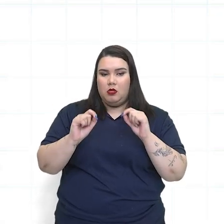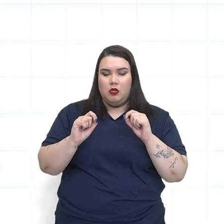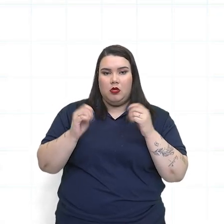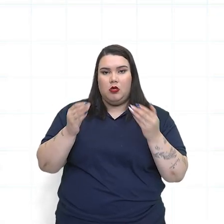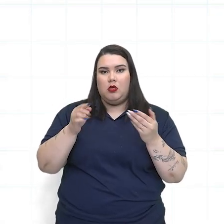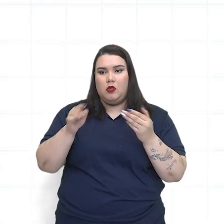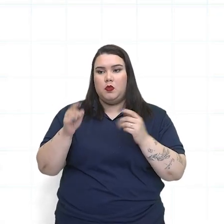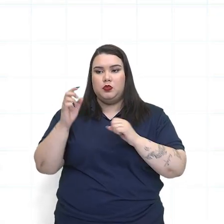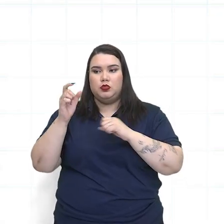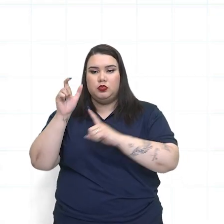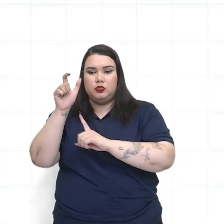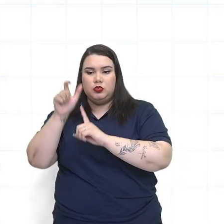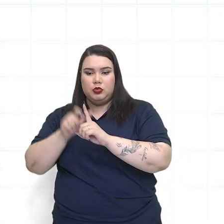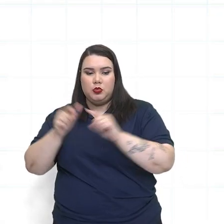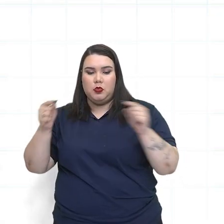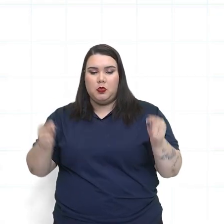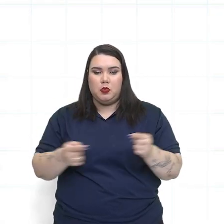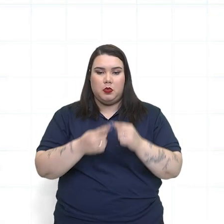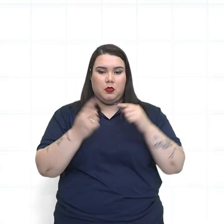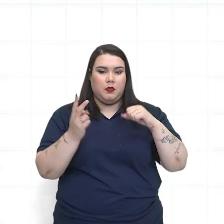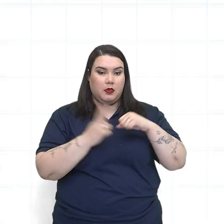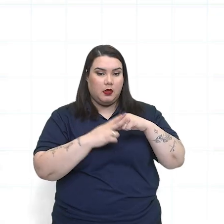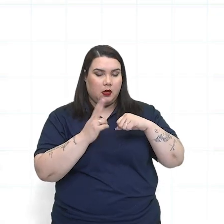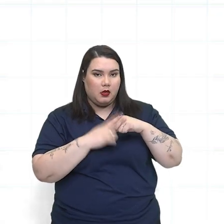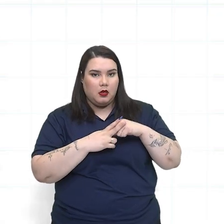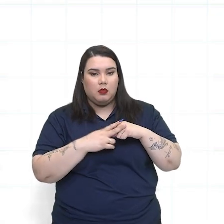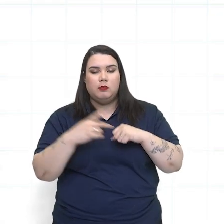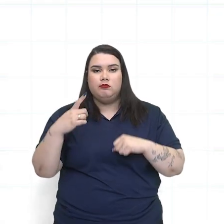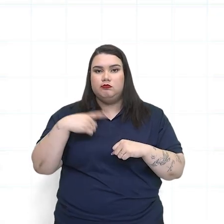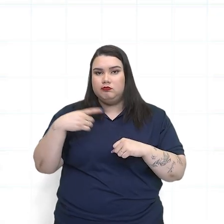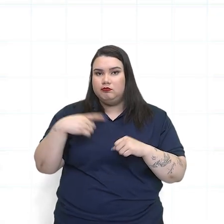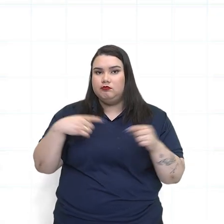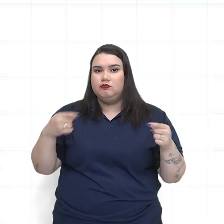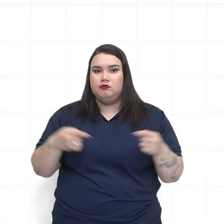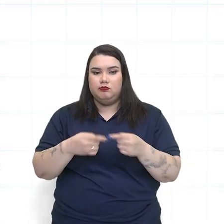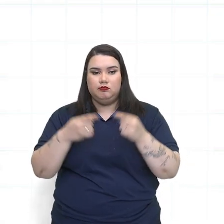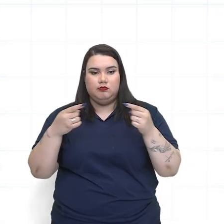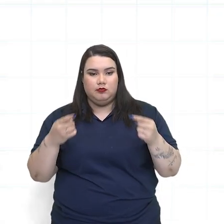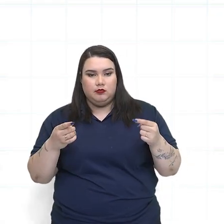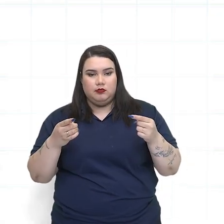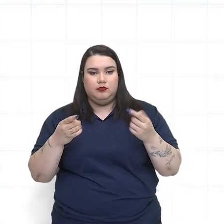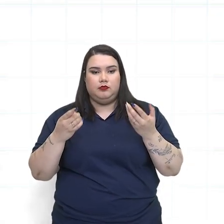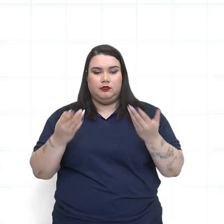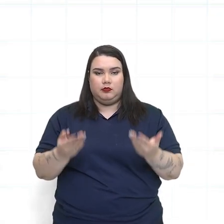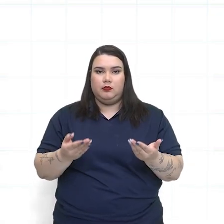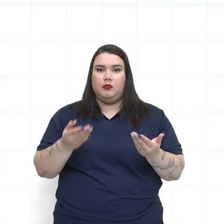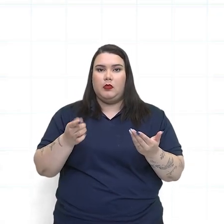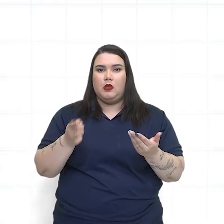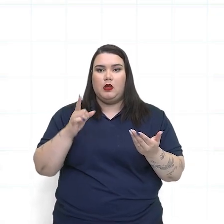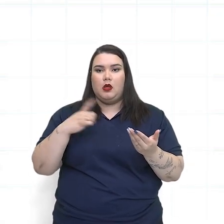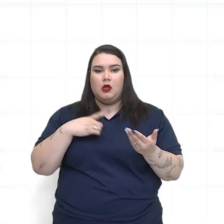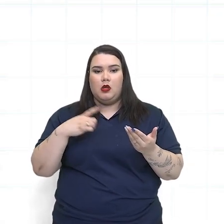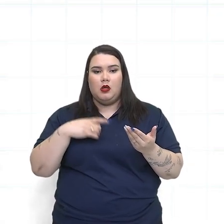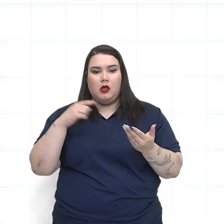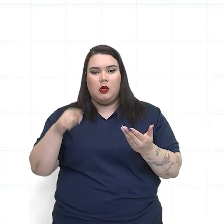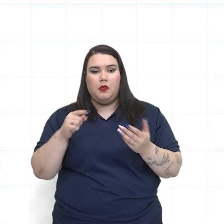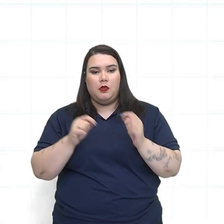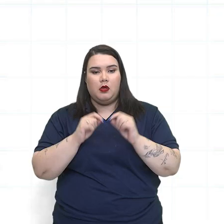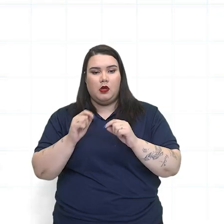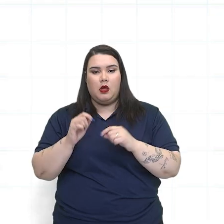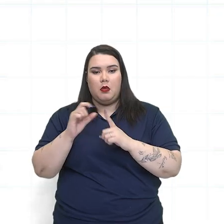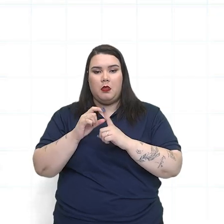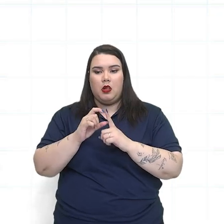sujeito está concordando com o verbo, ou seja, tem concordância verbal, né? Há termos como a palavra o